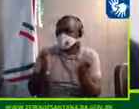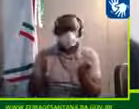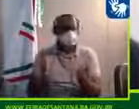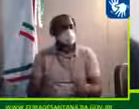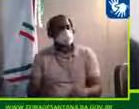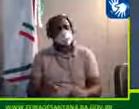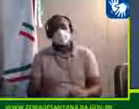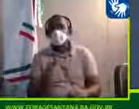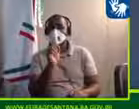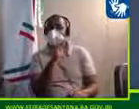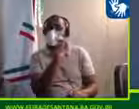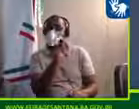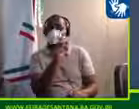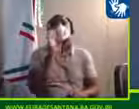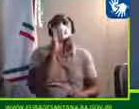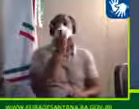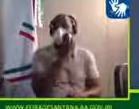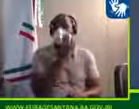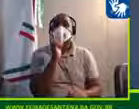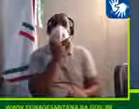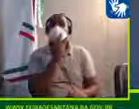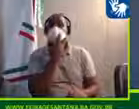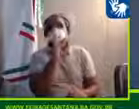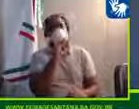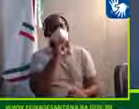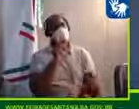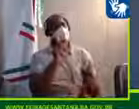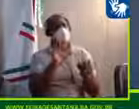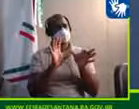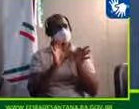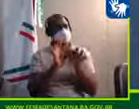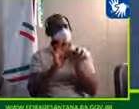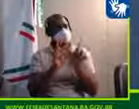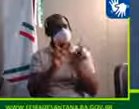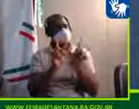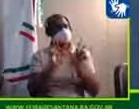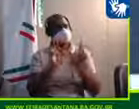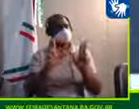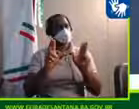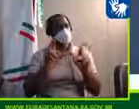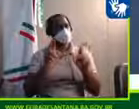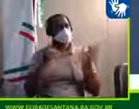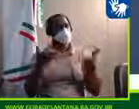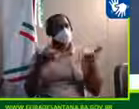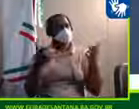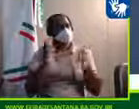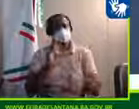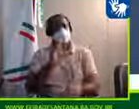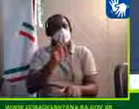Não, não. Bares e restaurantes não estão incluídos nessa primeira fase, não.